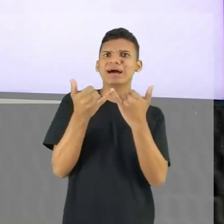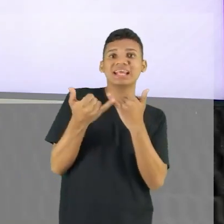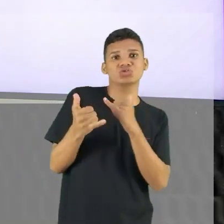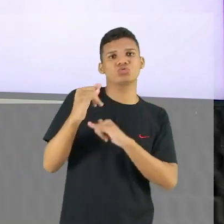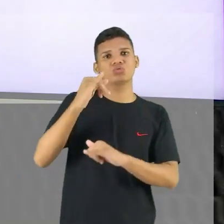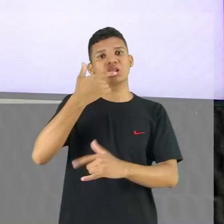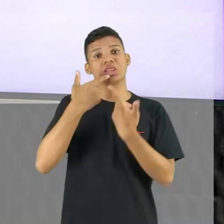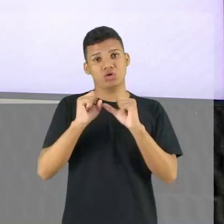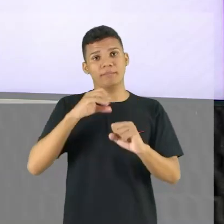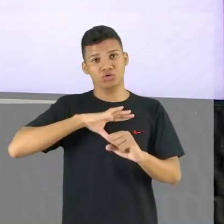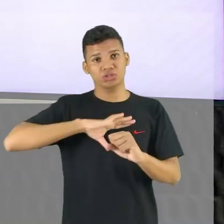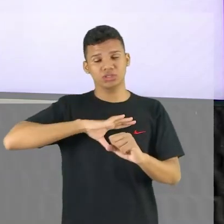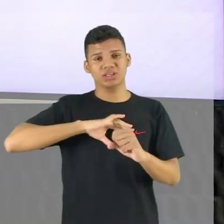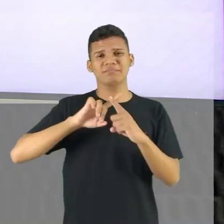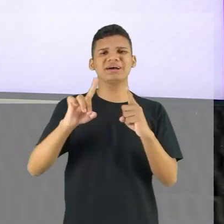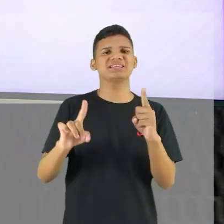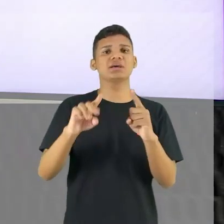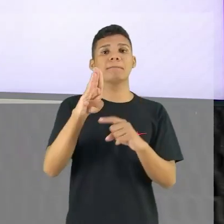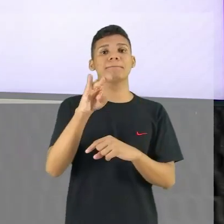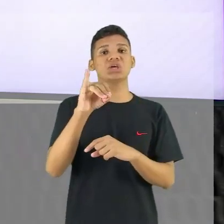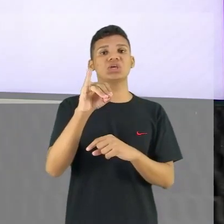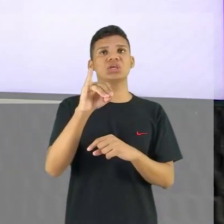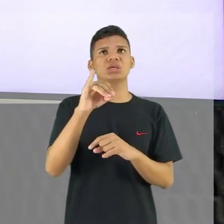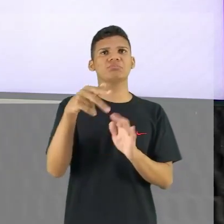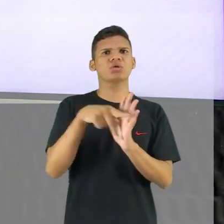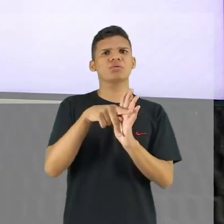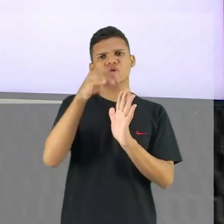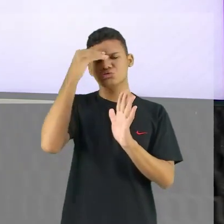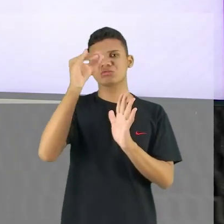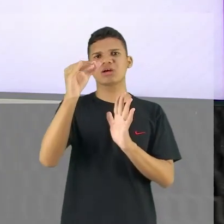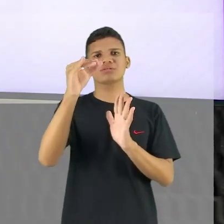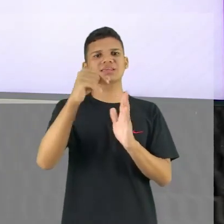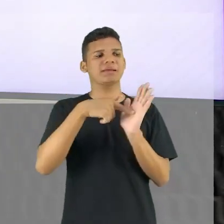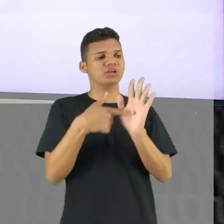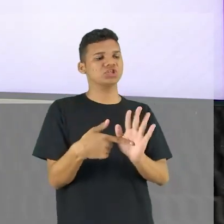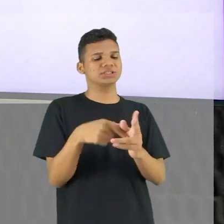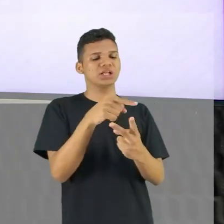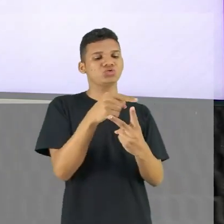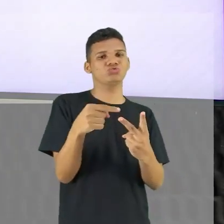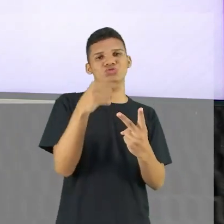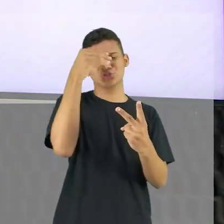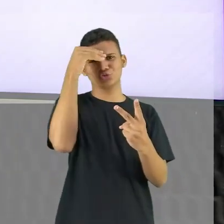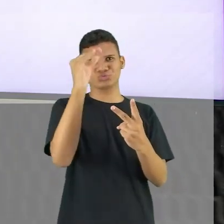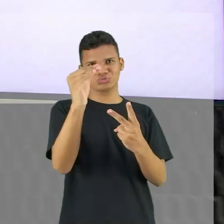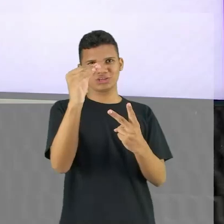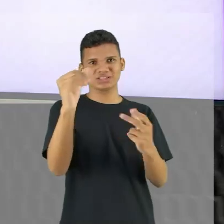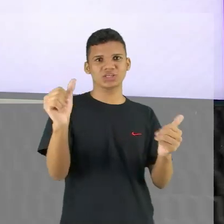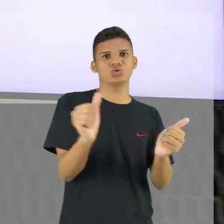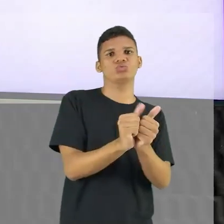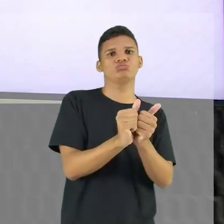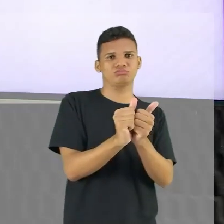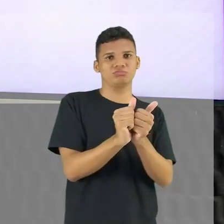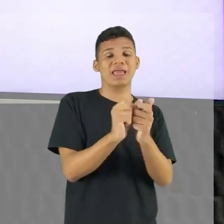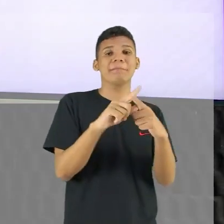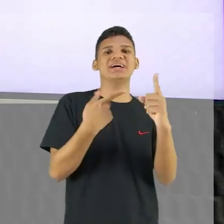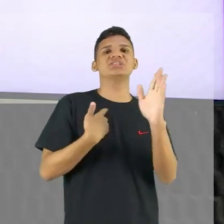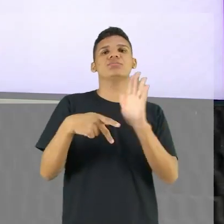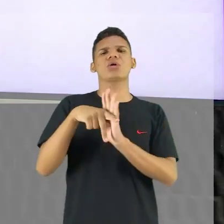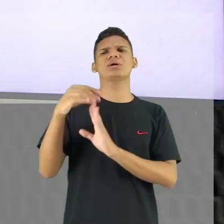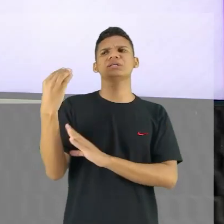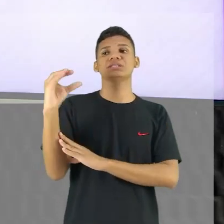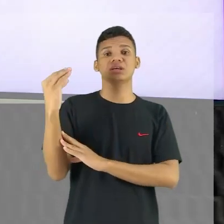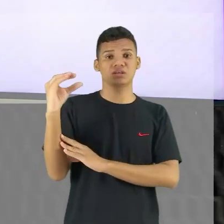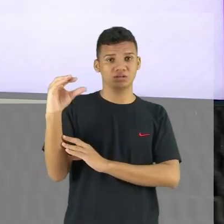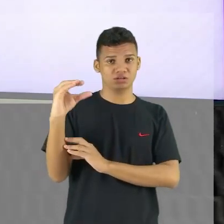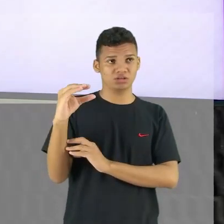Sistemas biculturais, então representam duas culturas. A lexicografia científica, ou